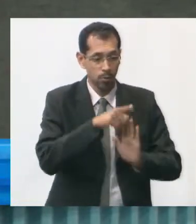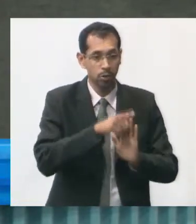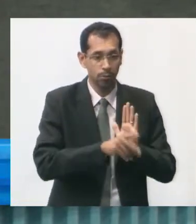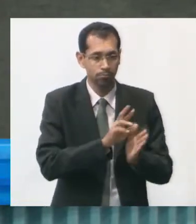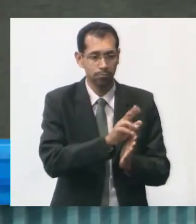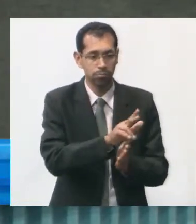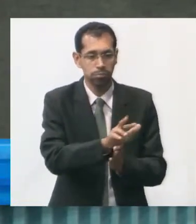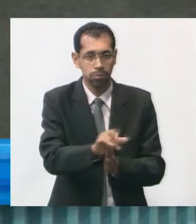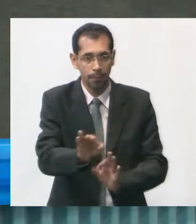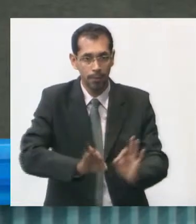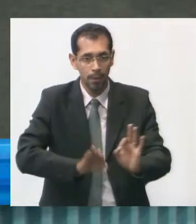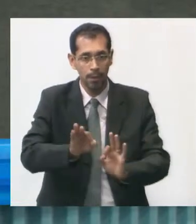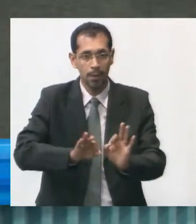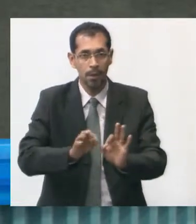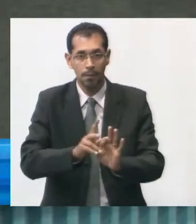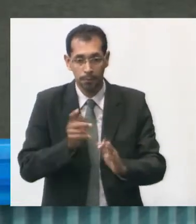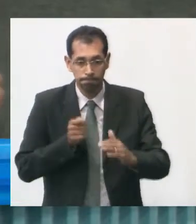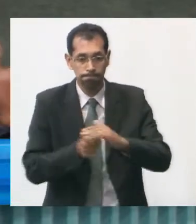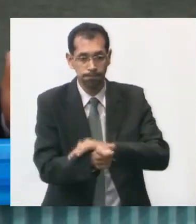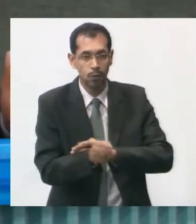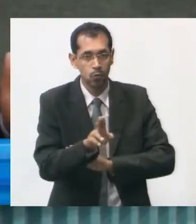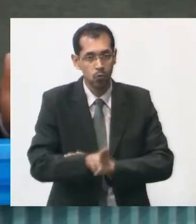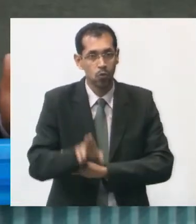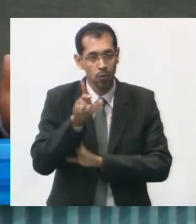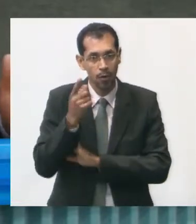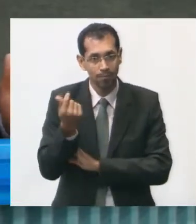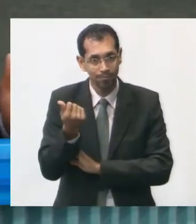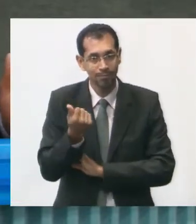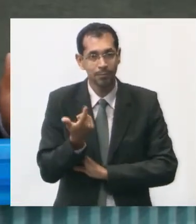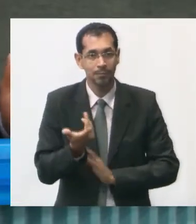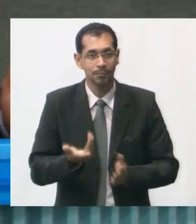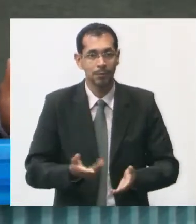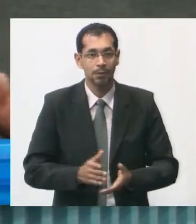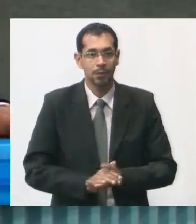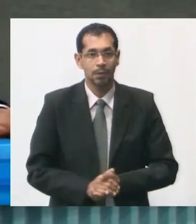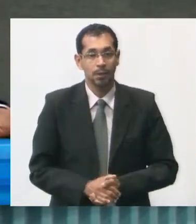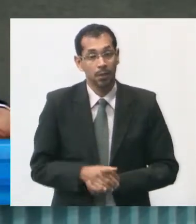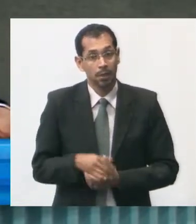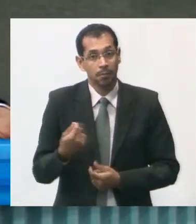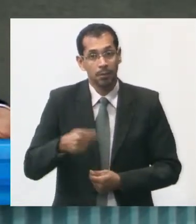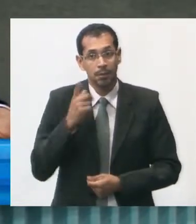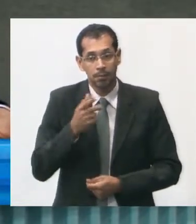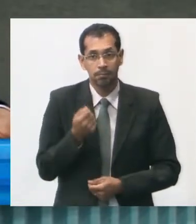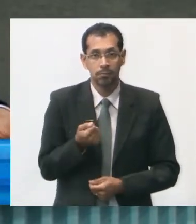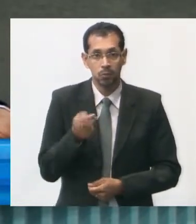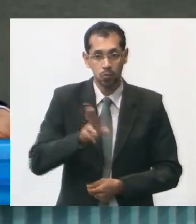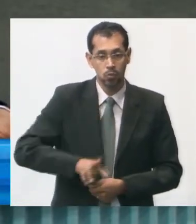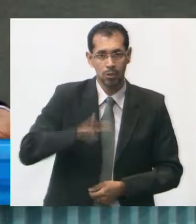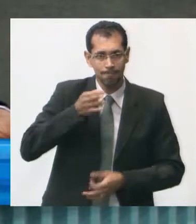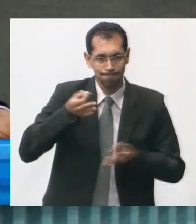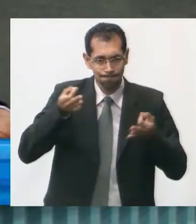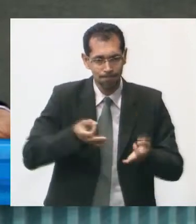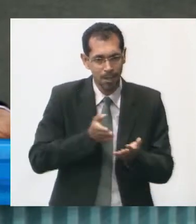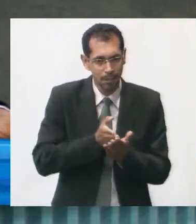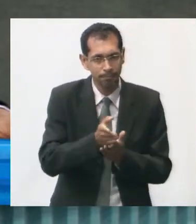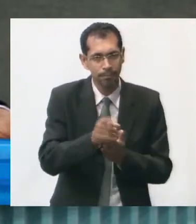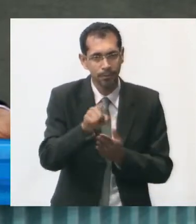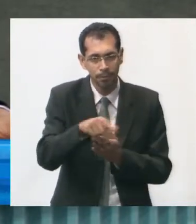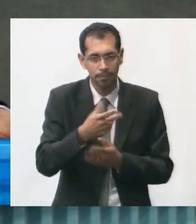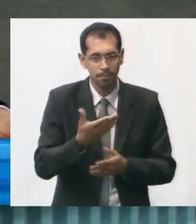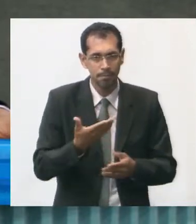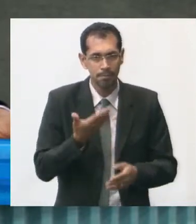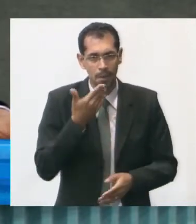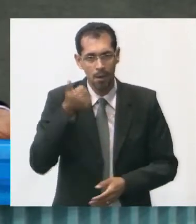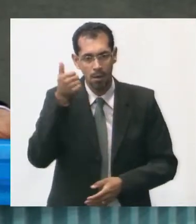na cidade, para melhorias, para a nossa cidade. Então, fica aqui essa notícia para